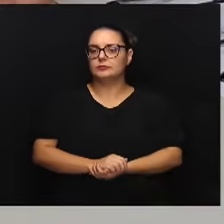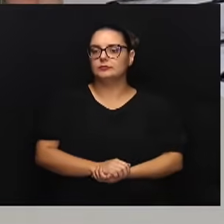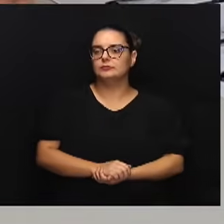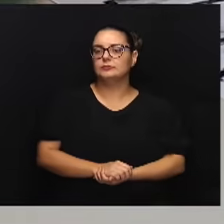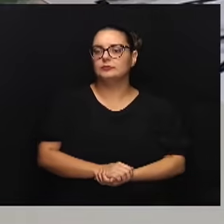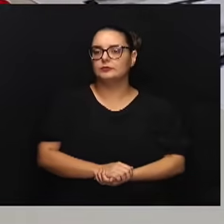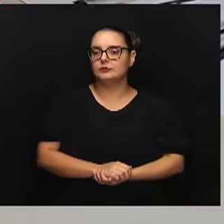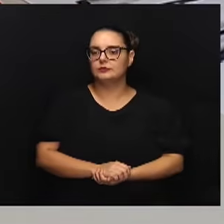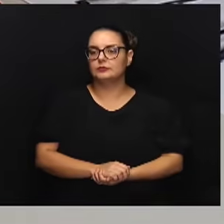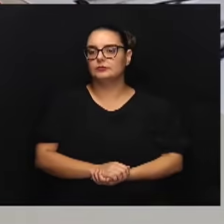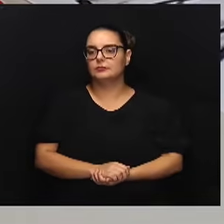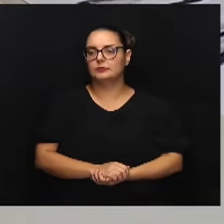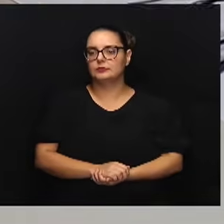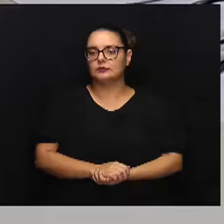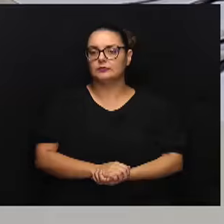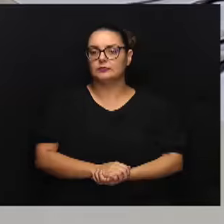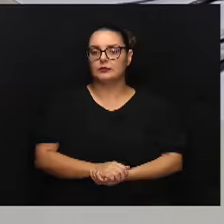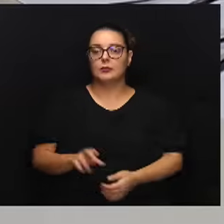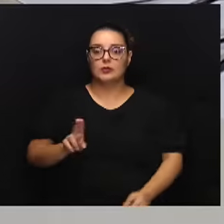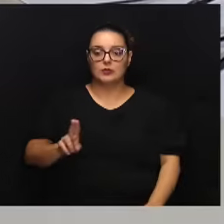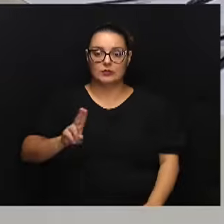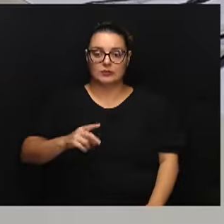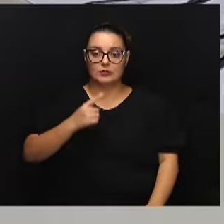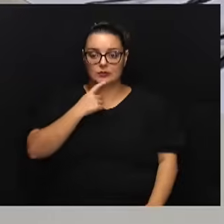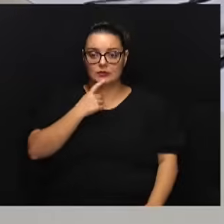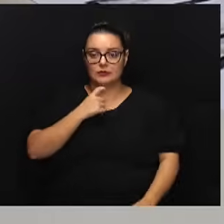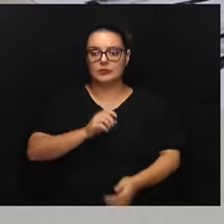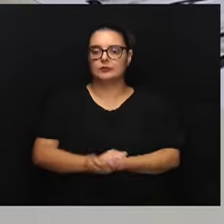Por exemplo aqui, ó, tô usando o vermelho.